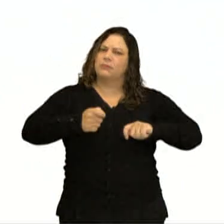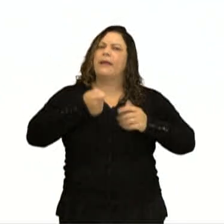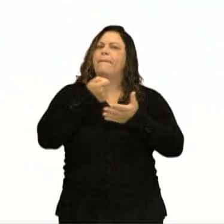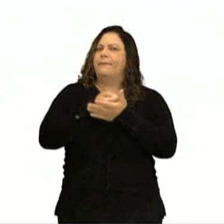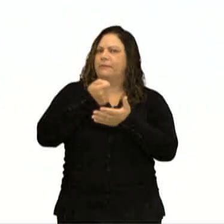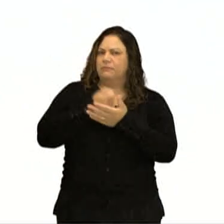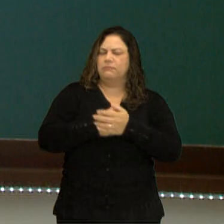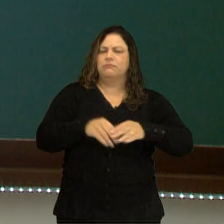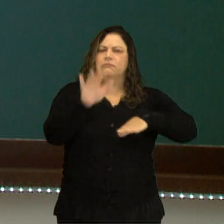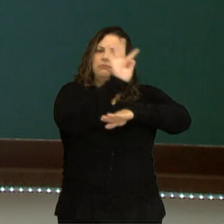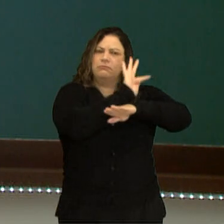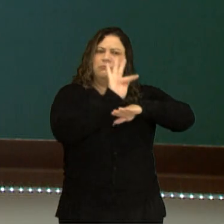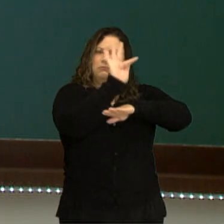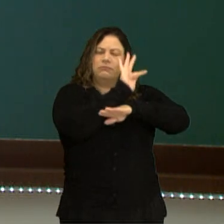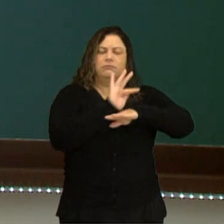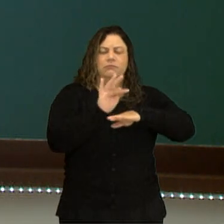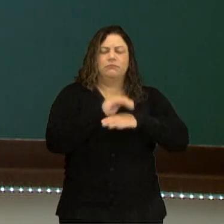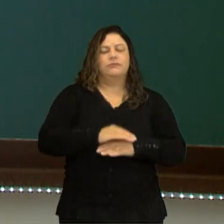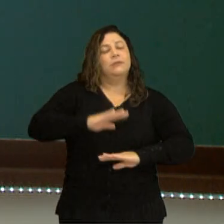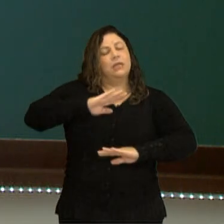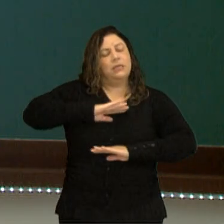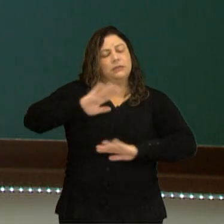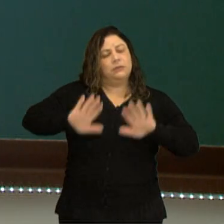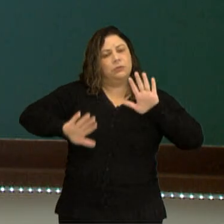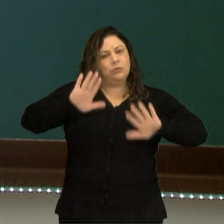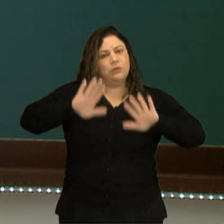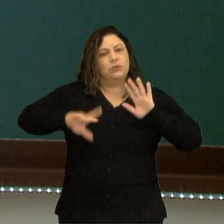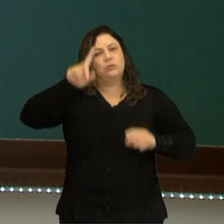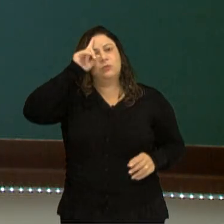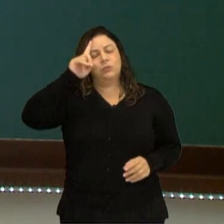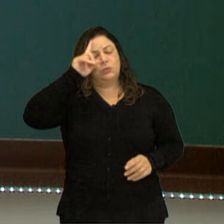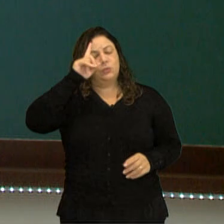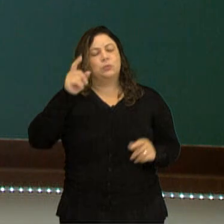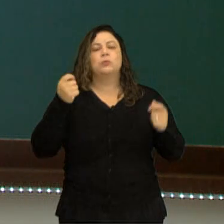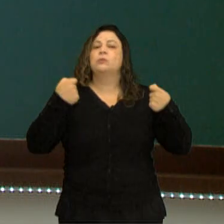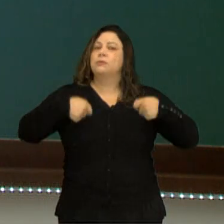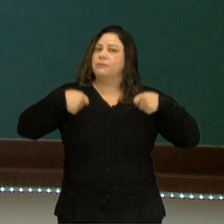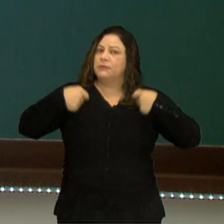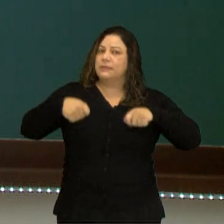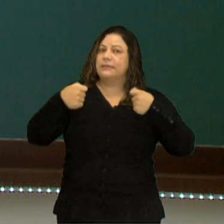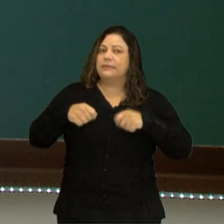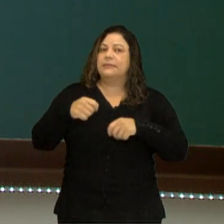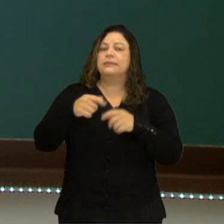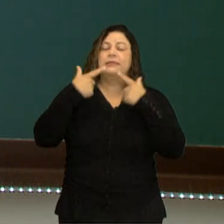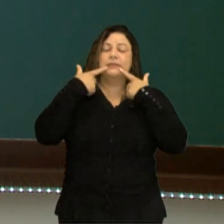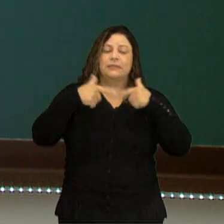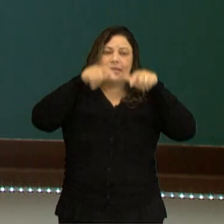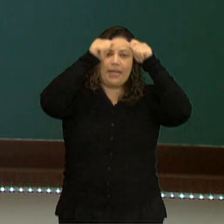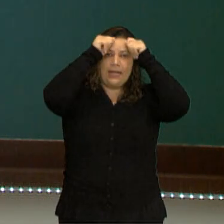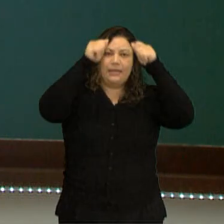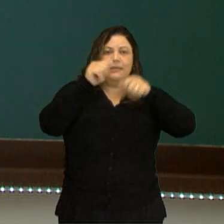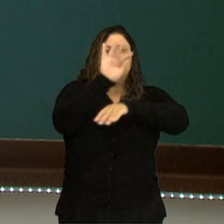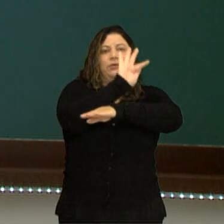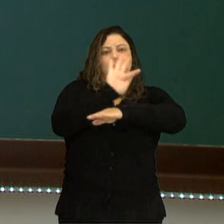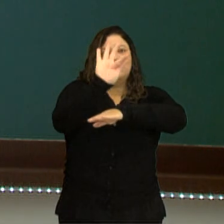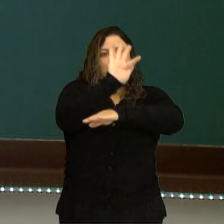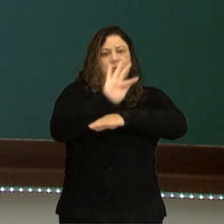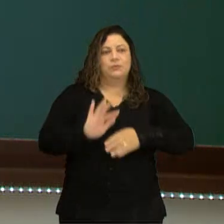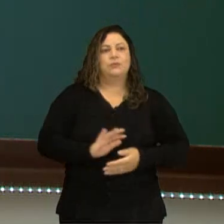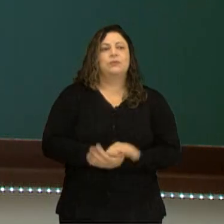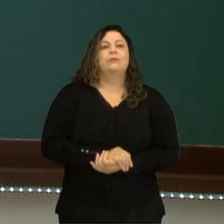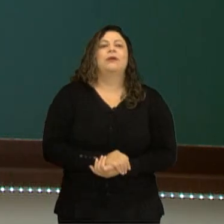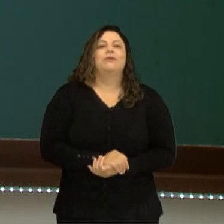para vocês. Então, há situações no nosso cotidiano em que exige a nossa linguagem formal, ok?